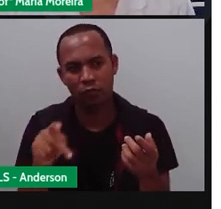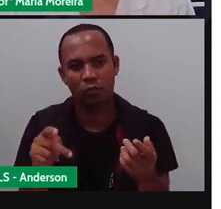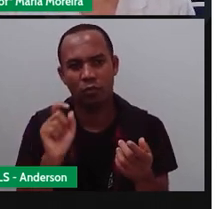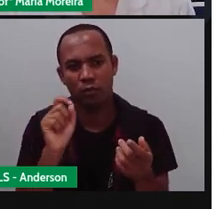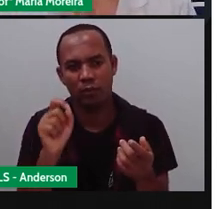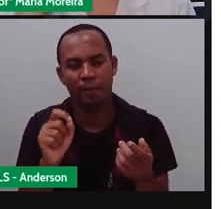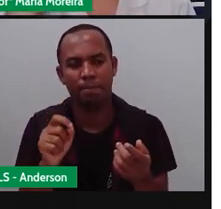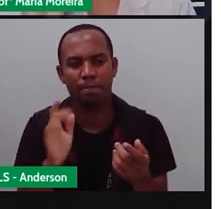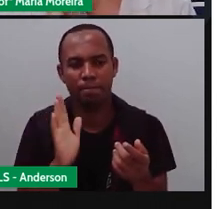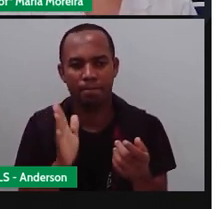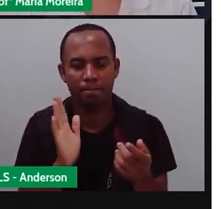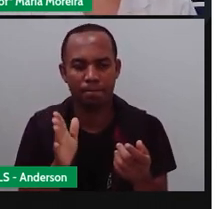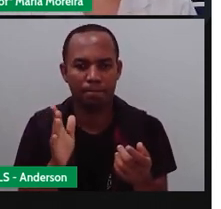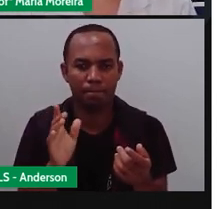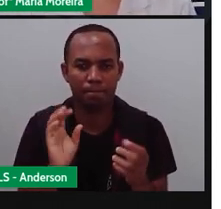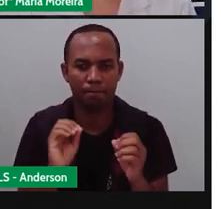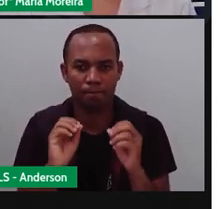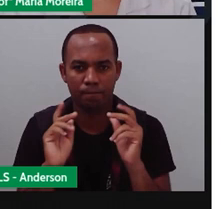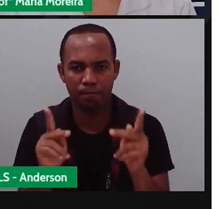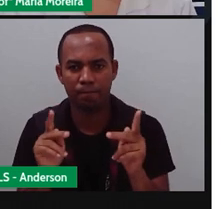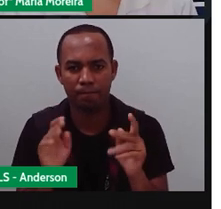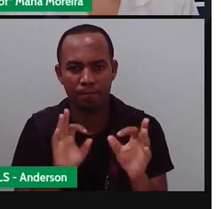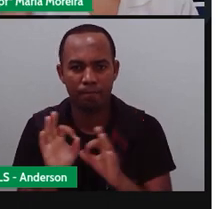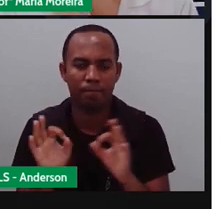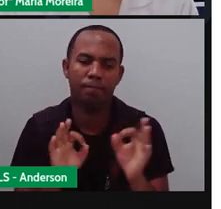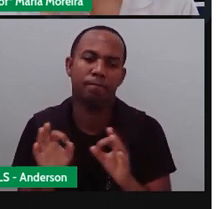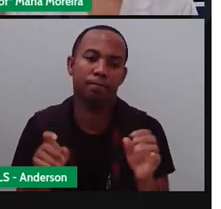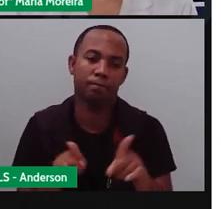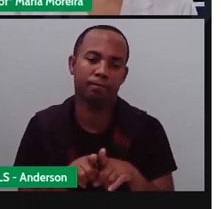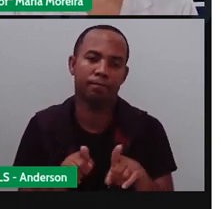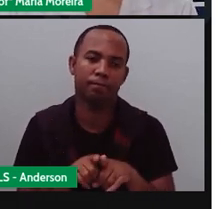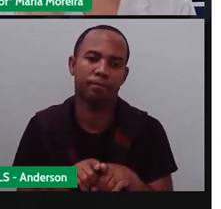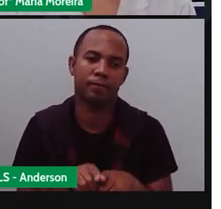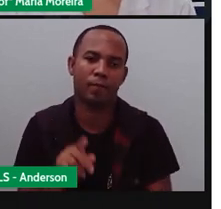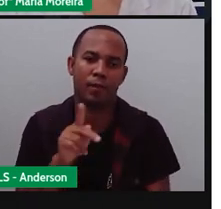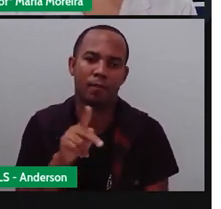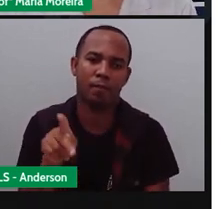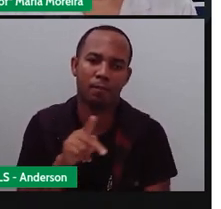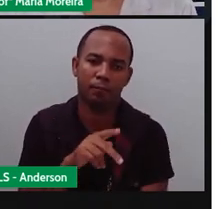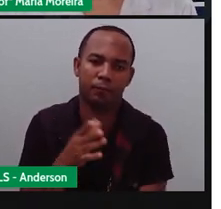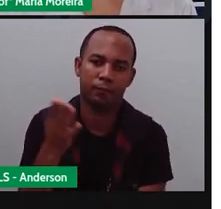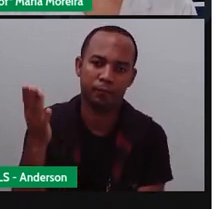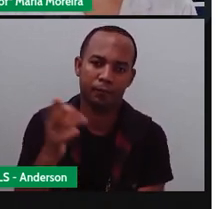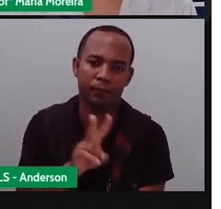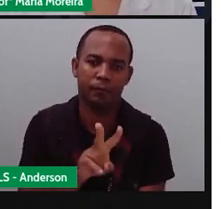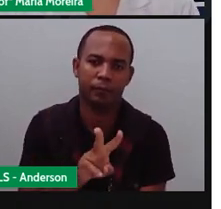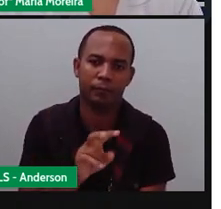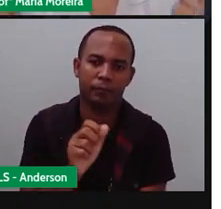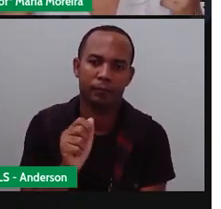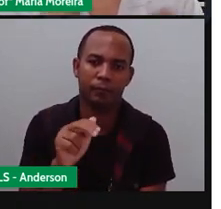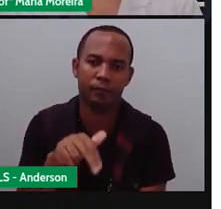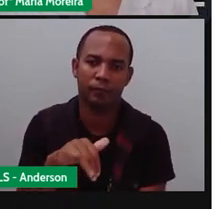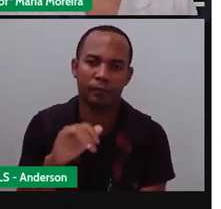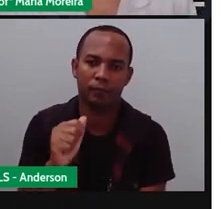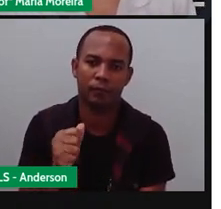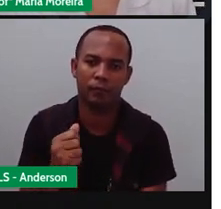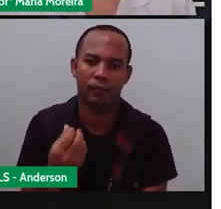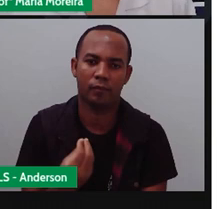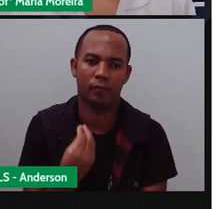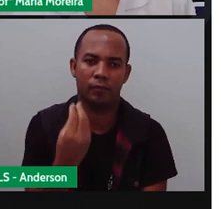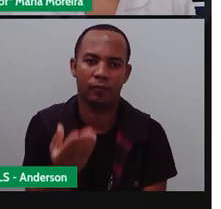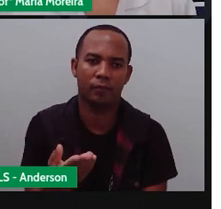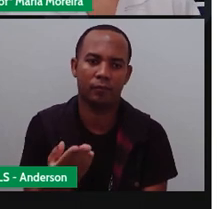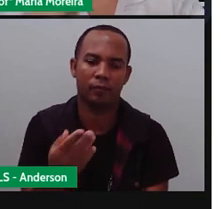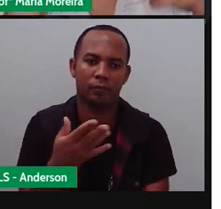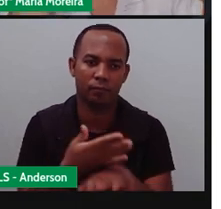que recebeu esse material e Preparou a aula aí para vocês pro Vânia que preparou o material né e que me caminho guarda